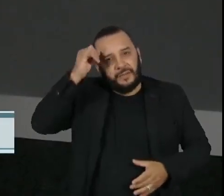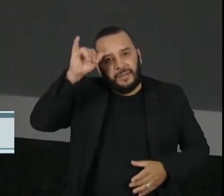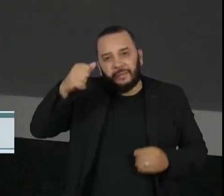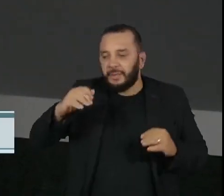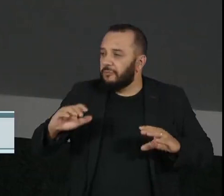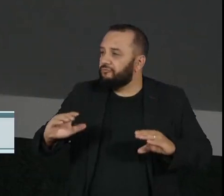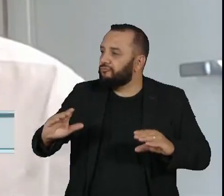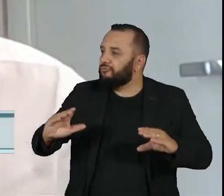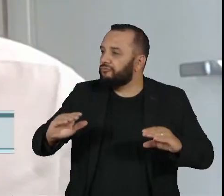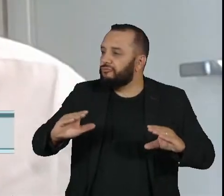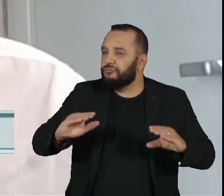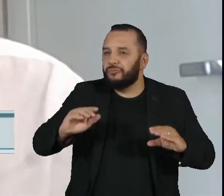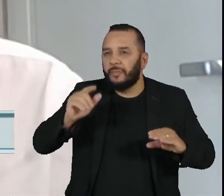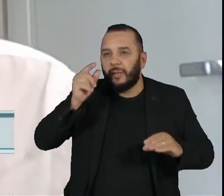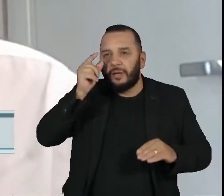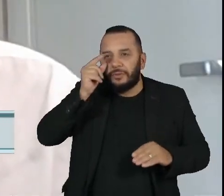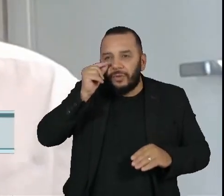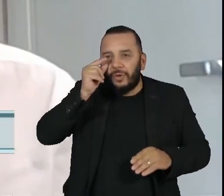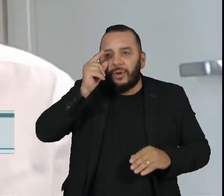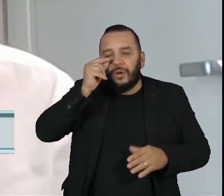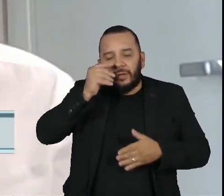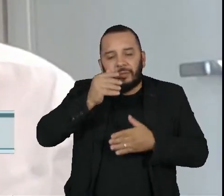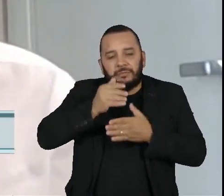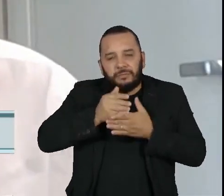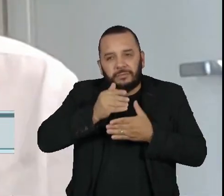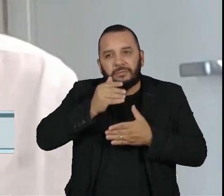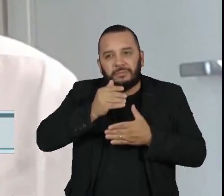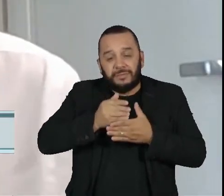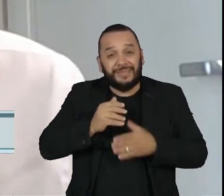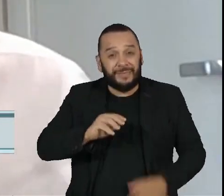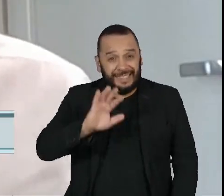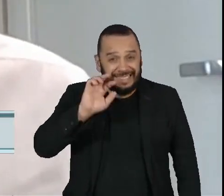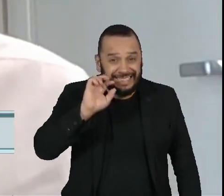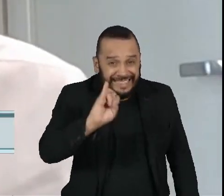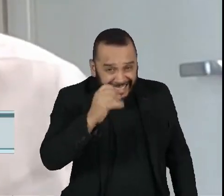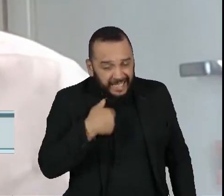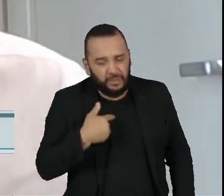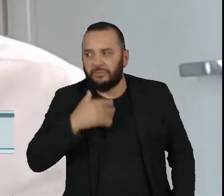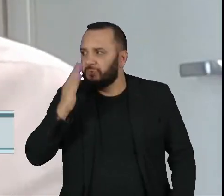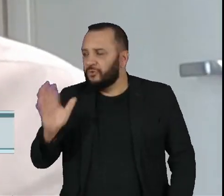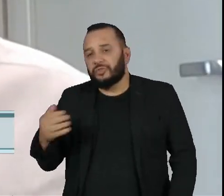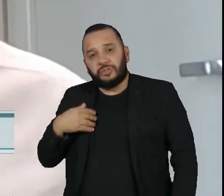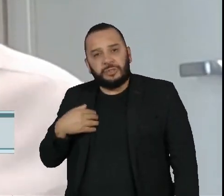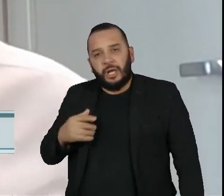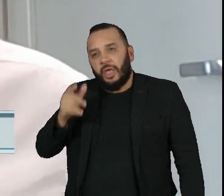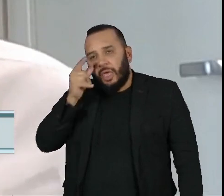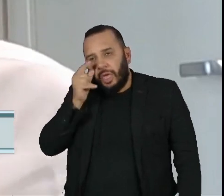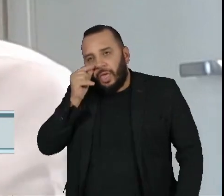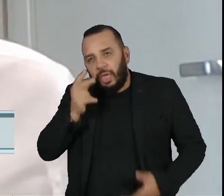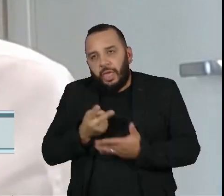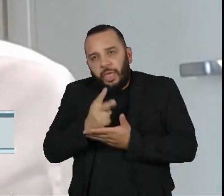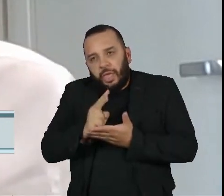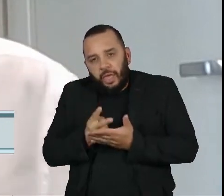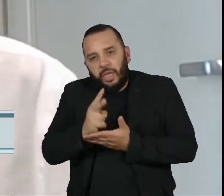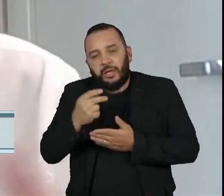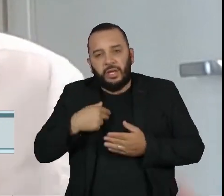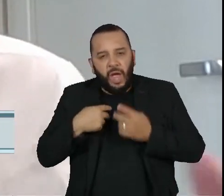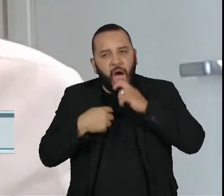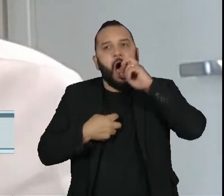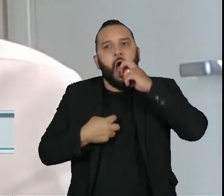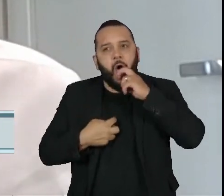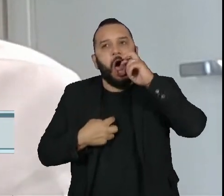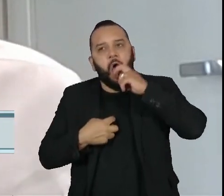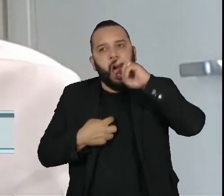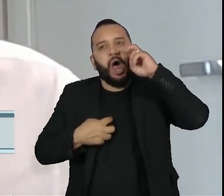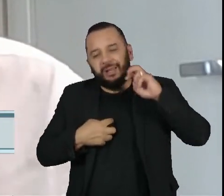para que o sono possa acontecer. Mas se eu já tenho um distúrbio de sono, se eu já tenho uma insônia que já está crônica, se eu tenho apneia, se eu sou incapaz de